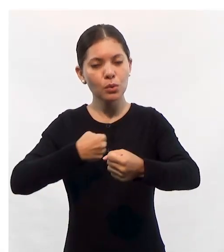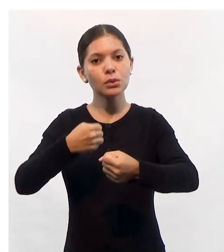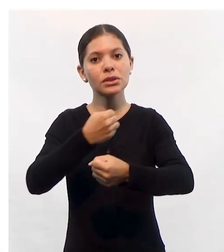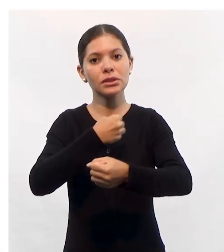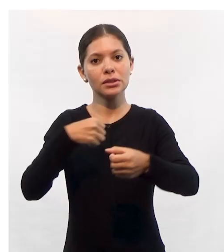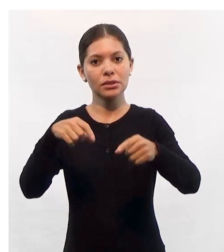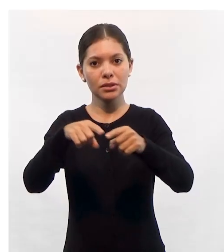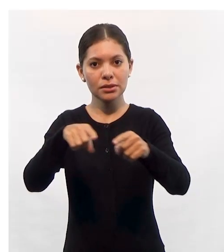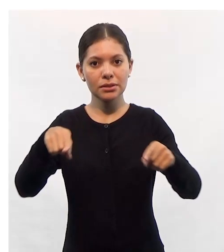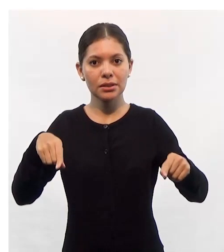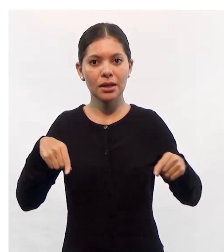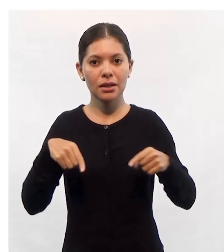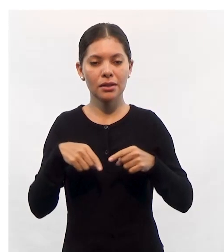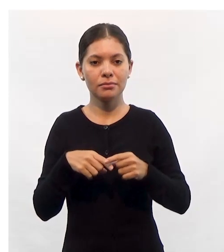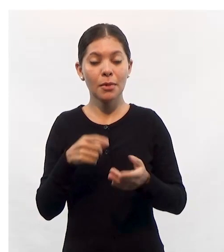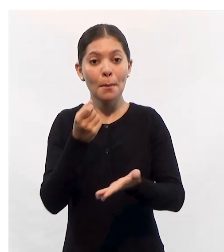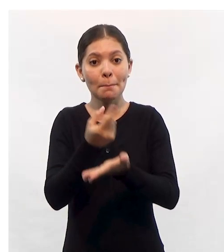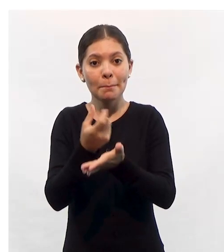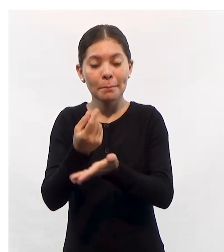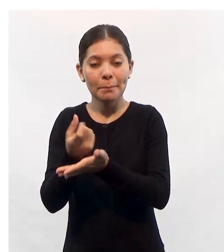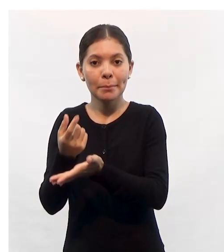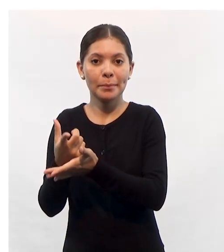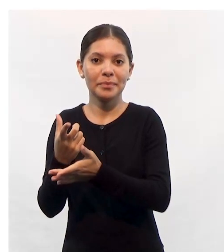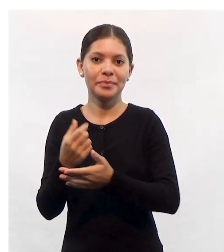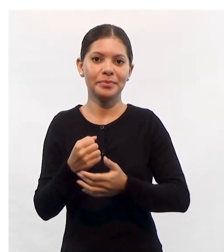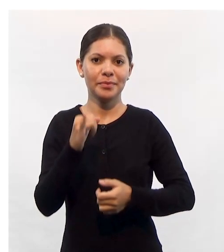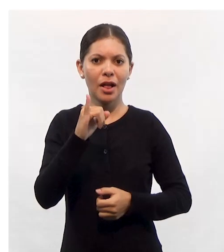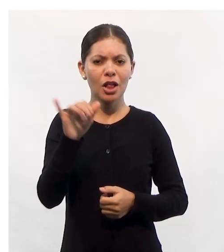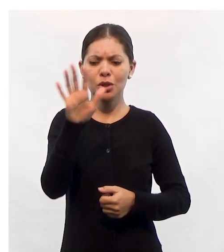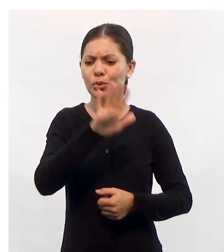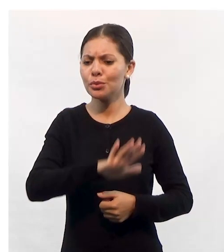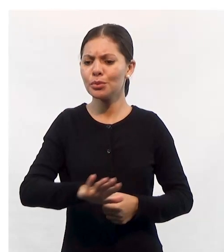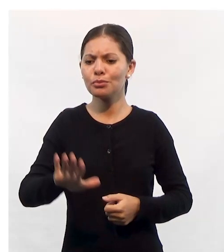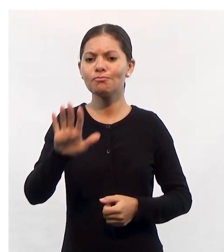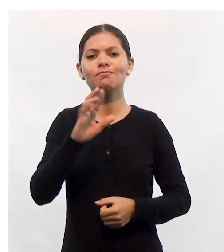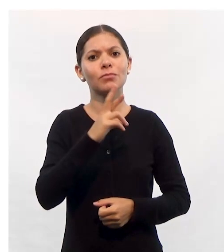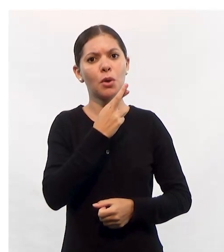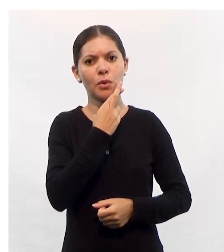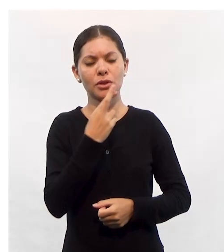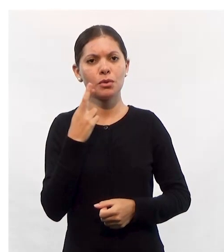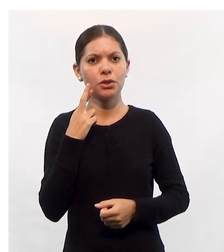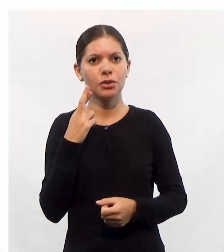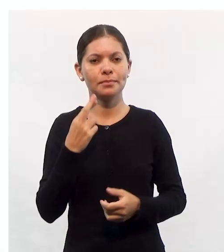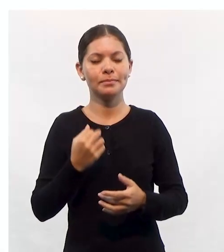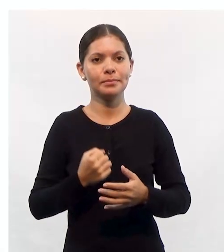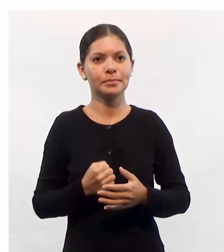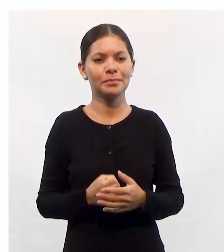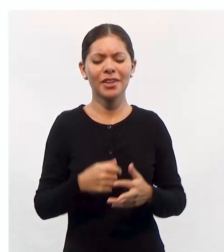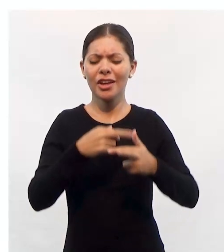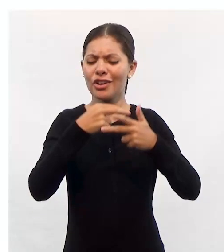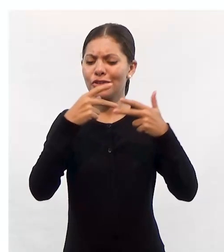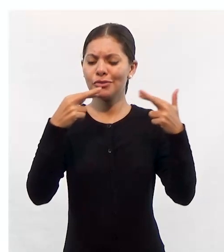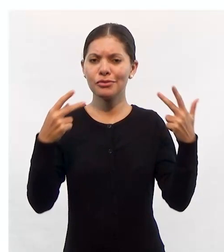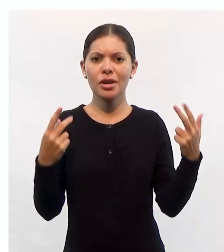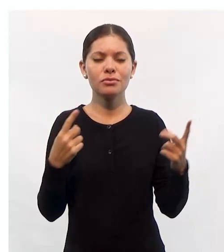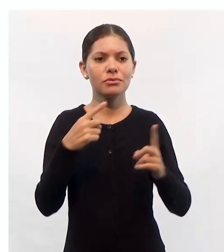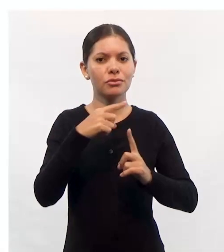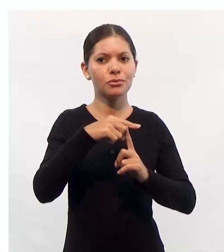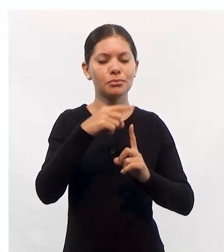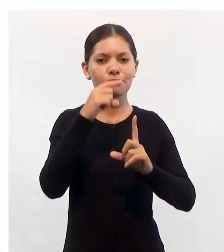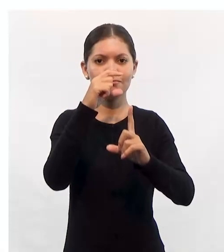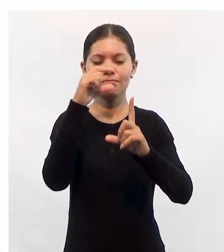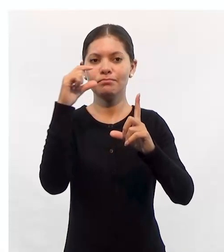cozinha, aqui nós temos o caixa. Isso aqui é o layout de um restaurante. Nós temos diversos tipos